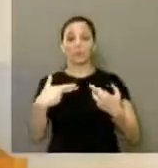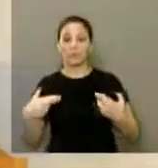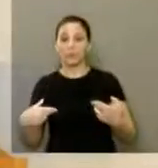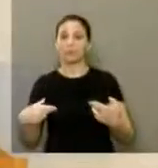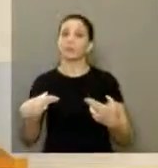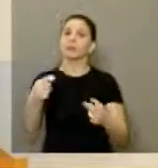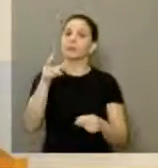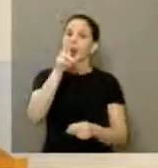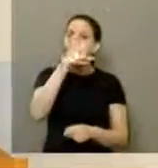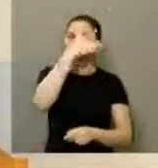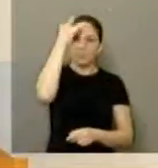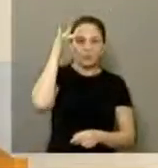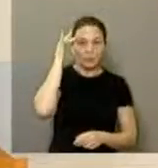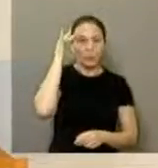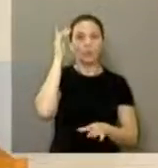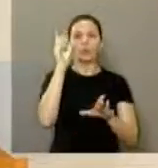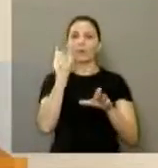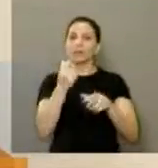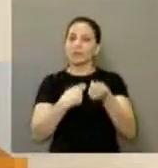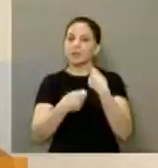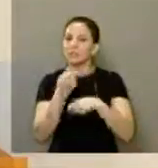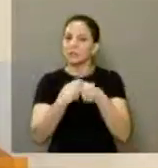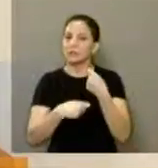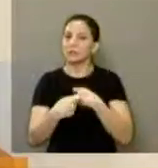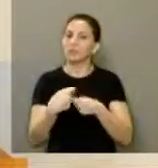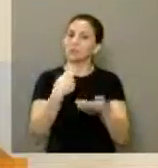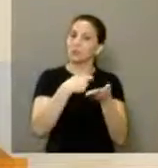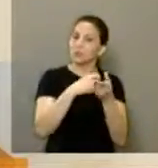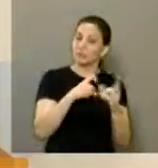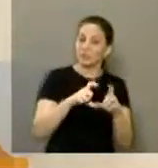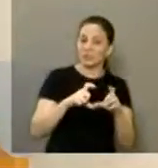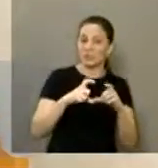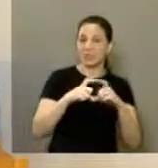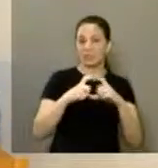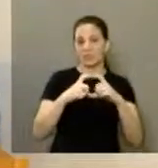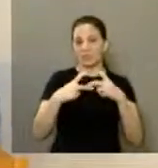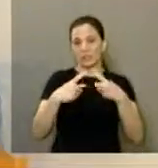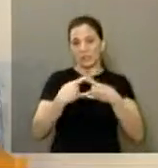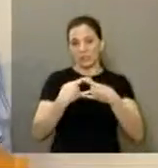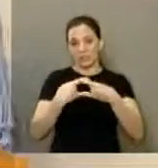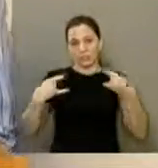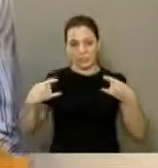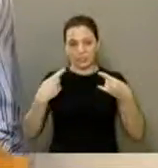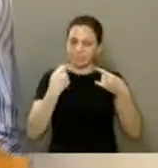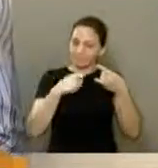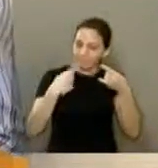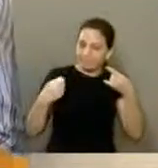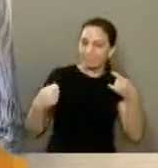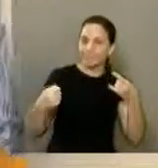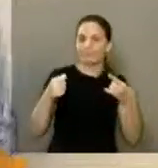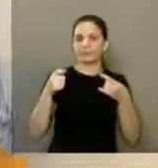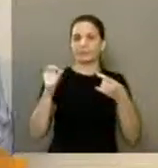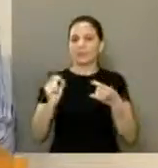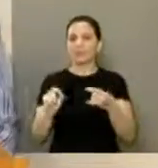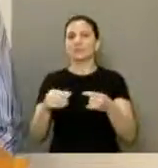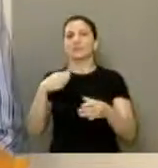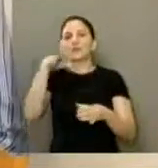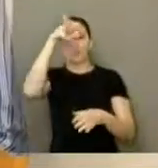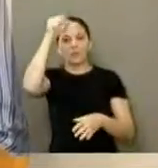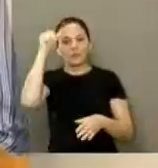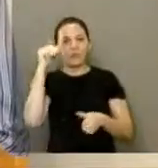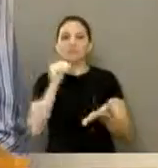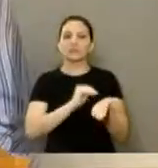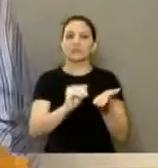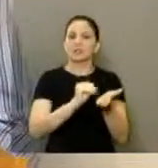quem administra, porque o funcionário público de carreira, ele não assina cheque. Quem assina cheque é o prefeito e o secretário de finanças do